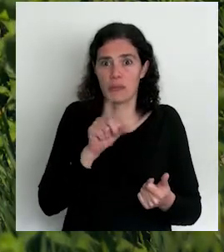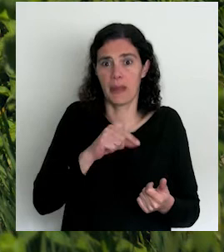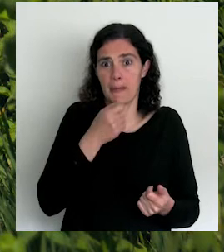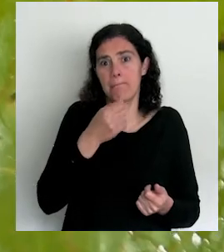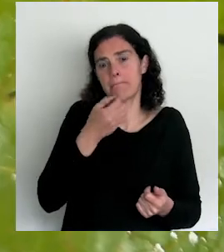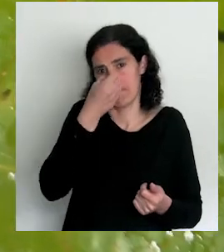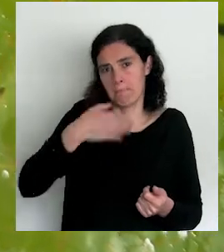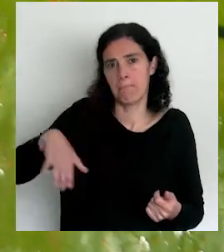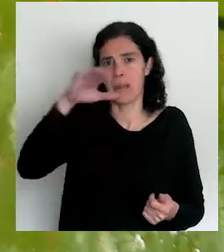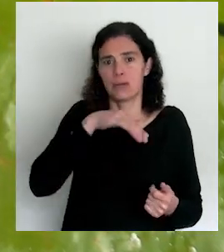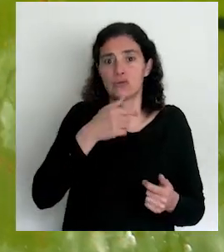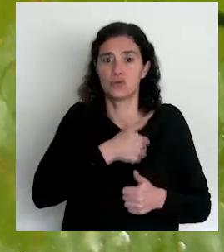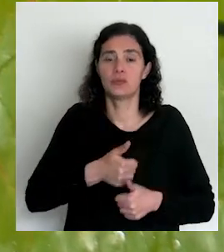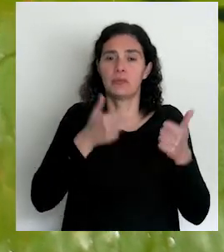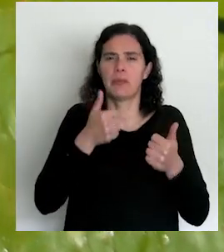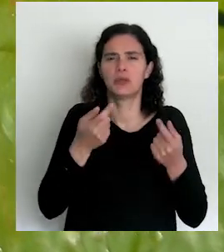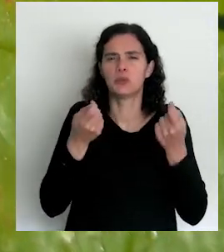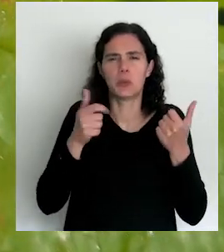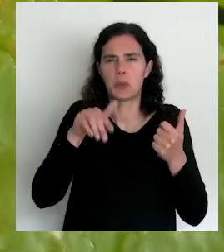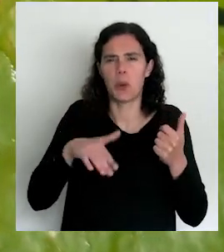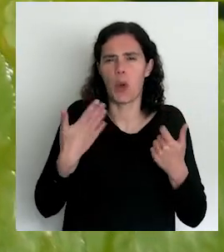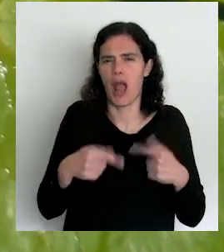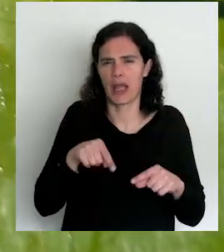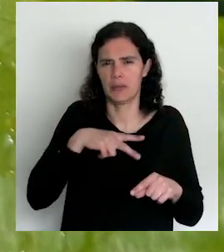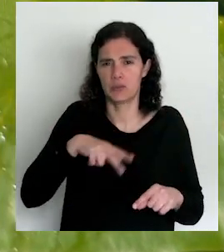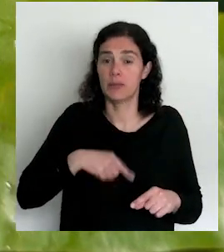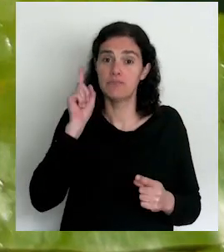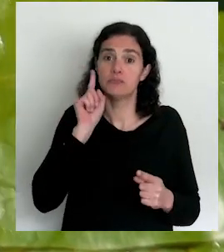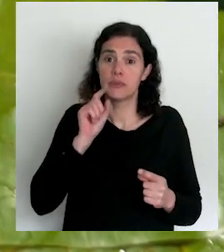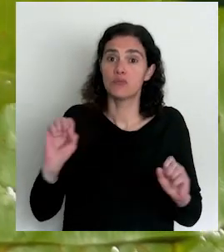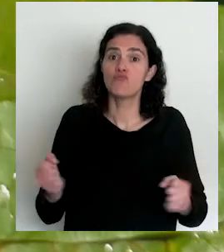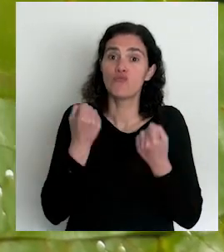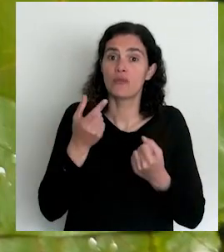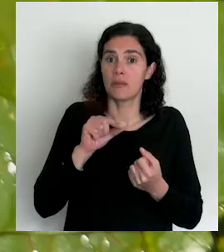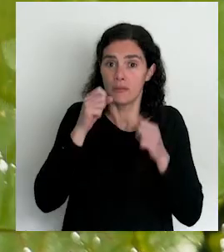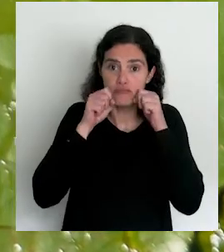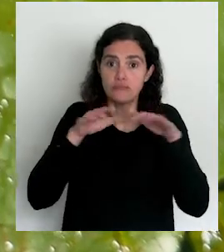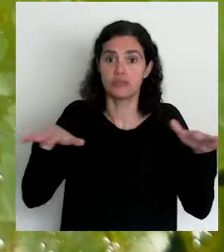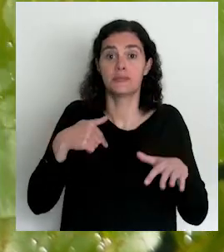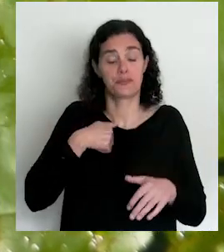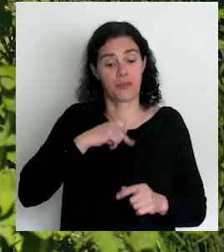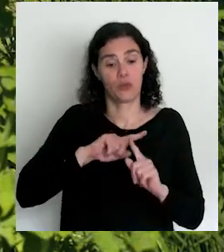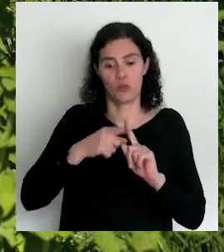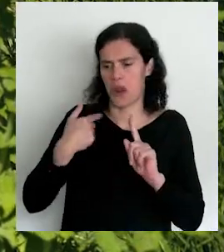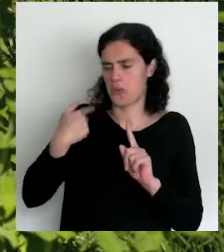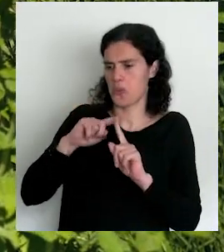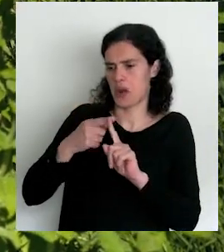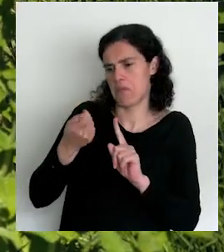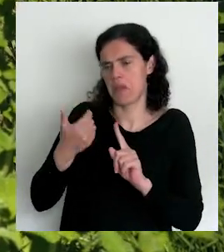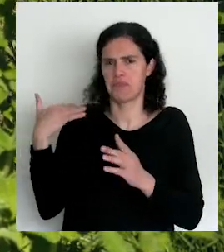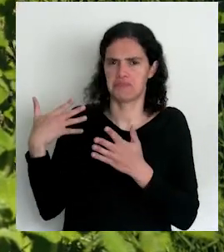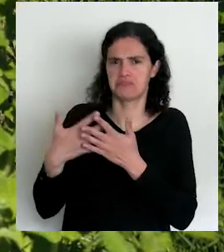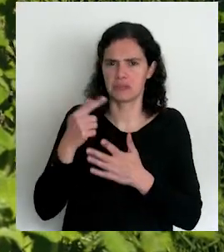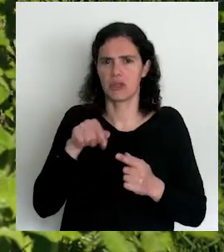parques urbanos é uma das espécies menos utilizada de nenúfar em Portugal e que importa salvar e divulgar. Ao longo deste último ano, ou ano e meio,